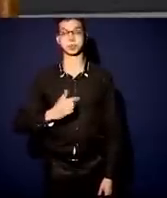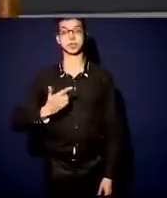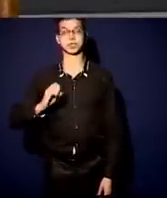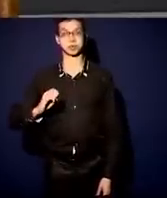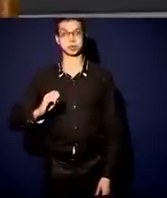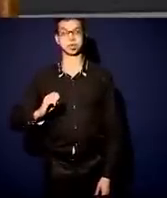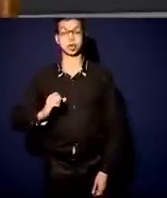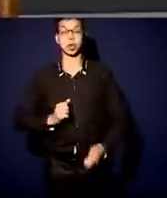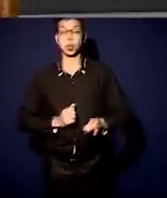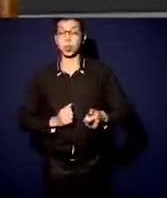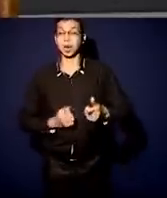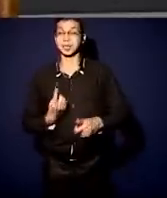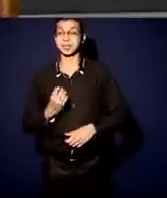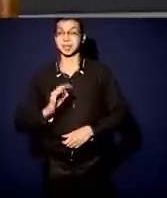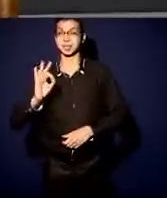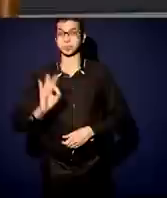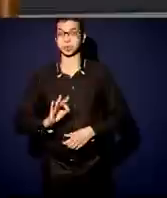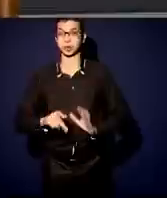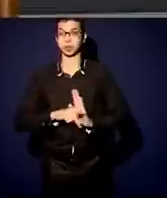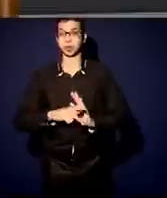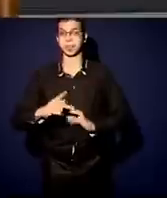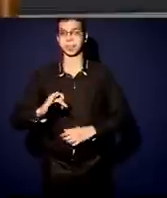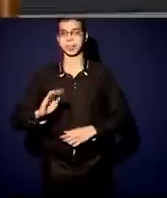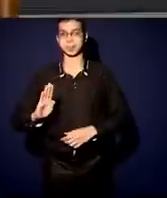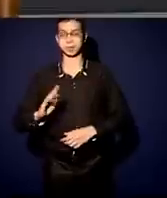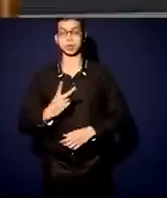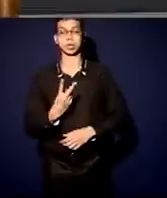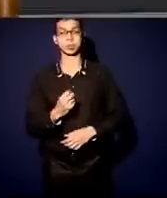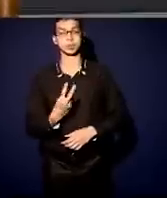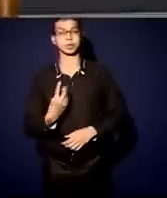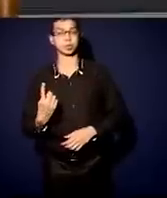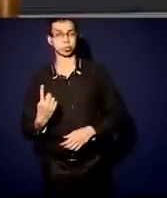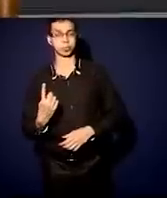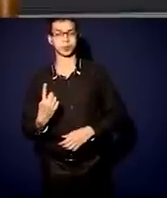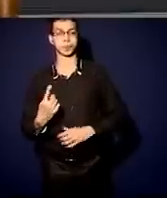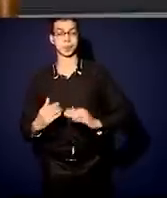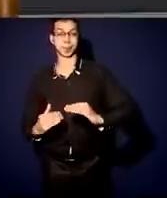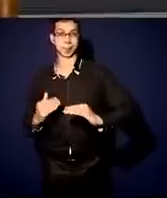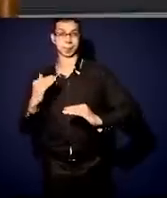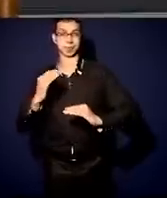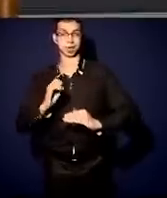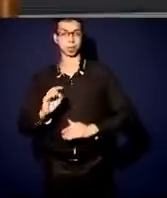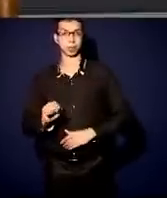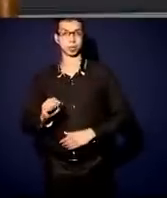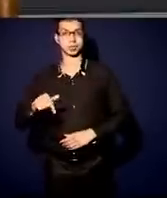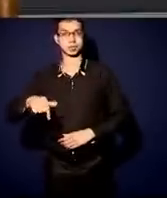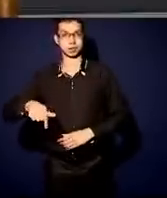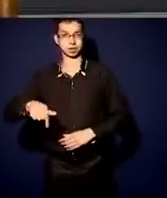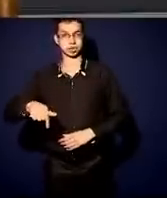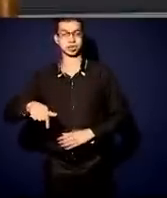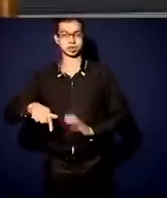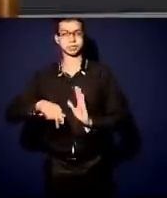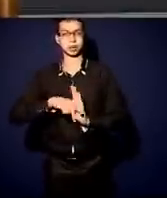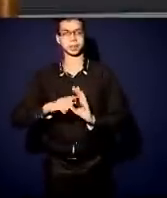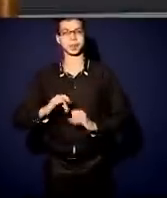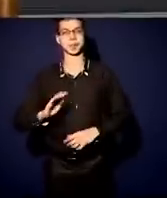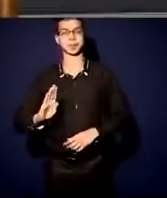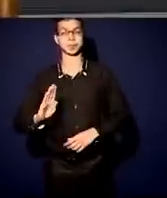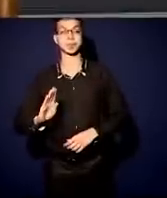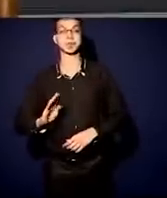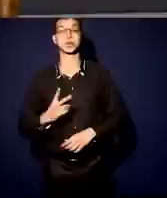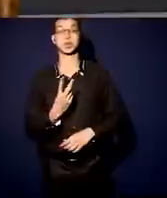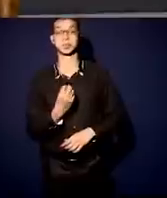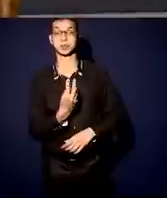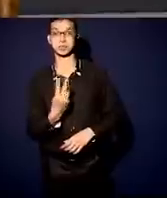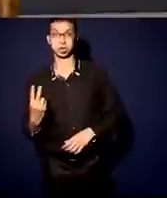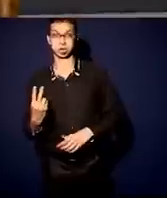de quase 10% do PIB 2021 superaft de 0.7 do PIB para o setor público em 2022 um super